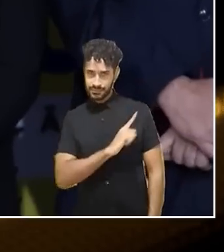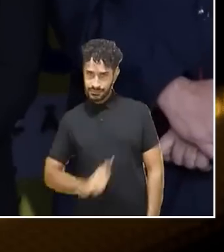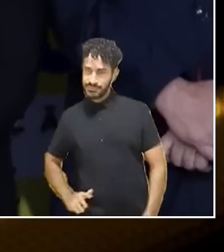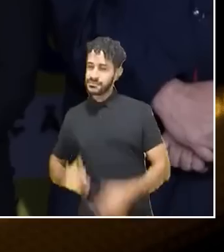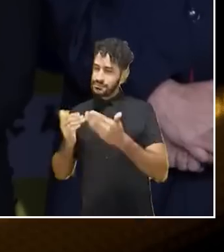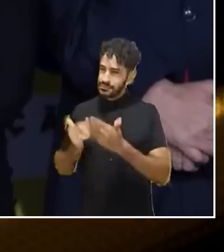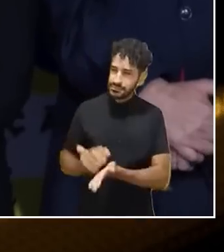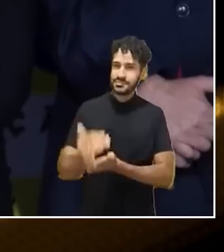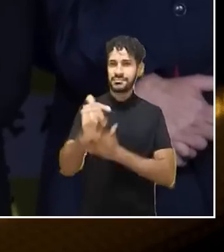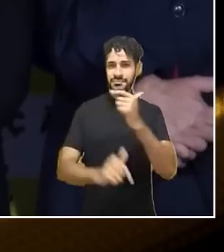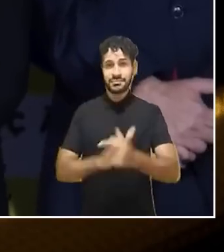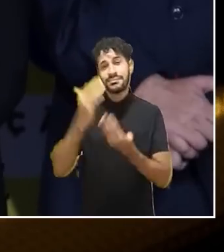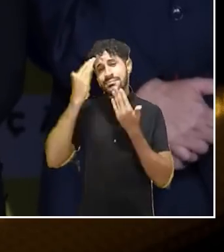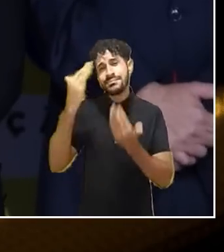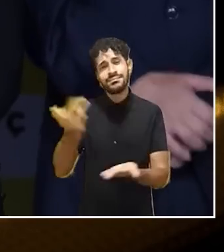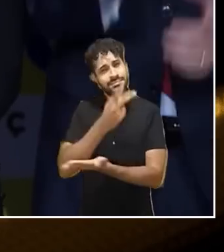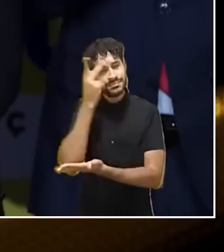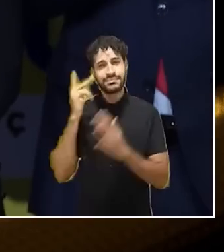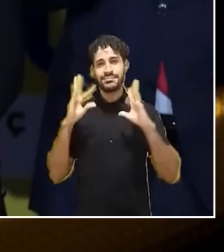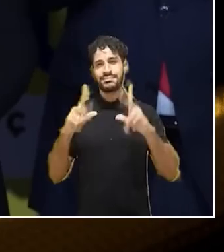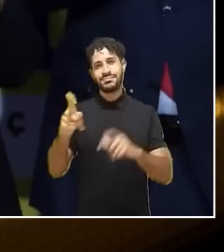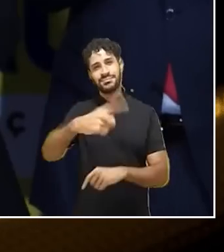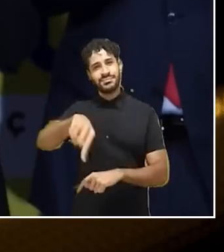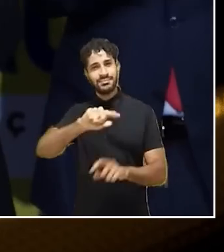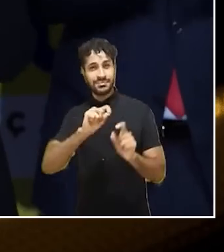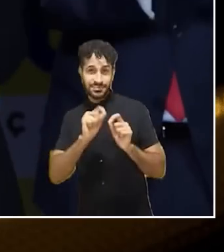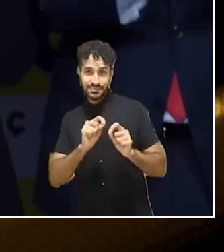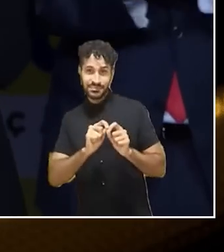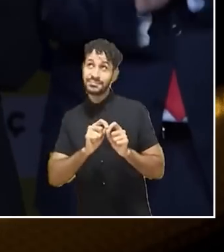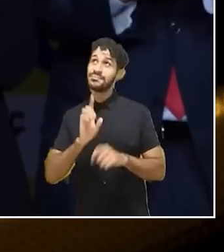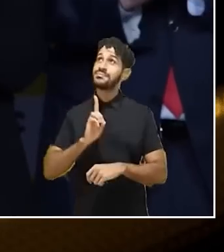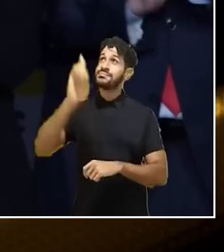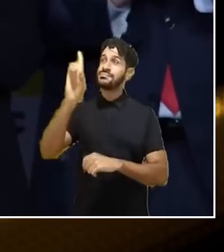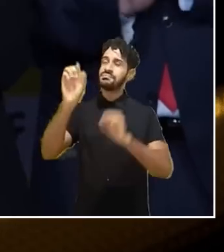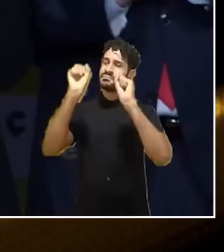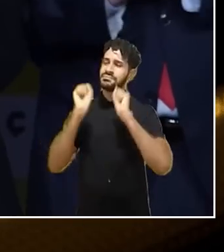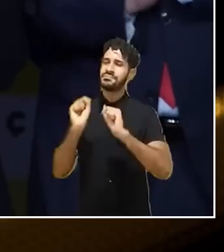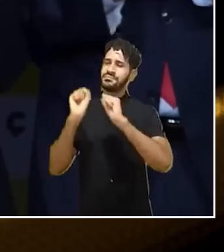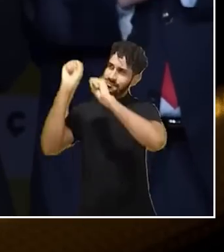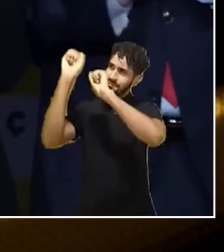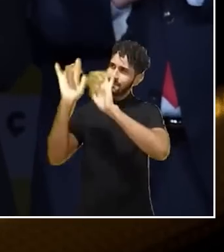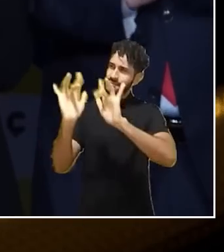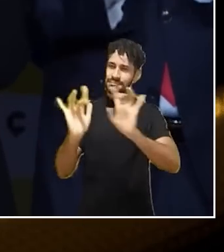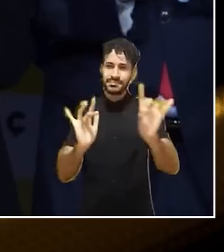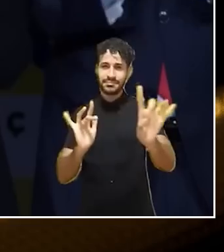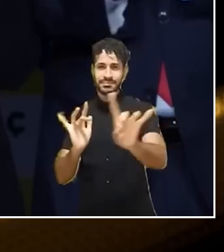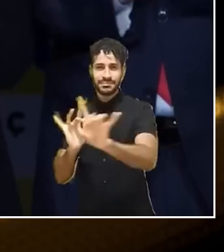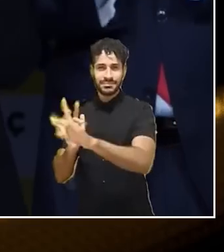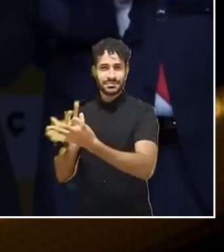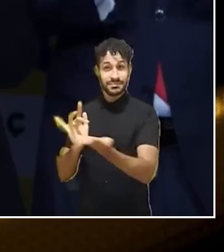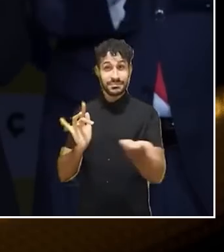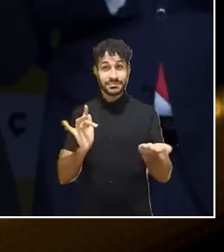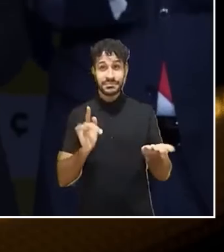esse Ministro ele vai sentar ali numa reunião jogo não a mesa a cadeira dele tem a mesma altura das outras